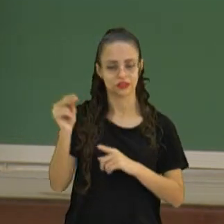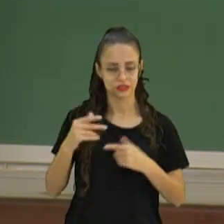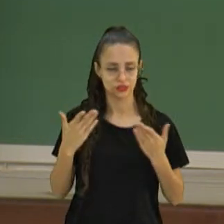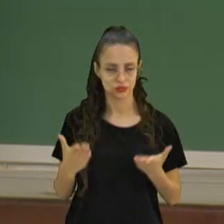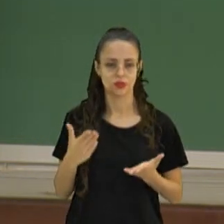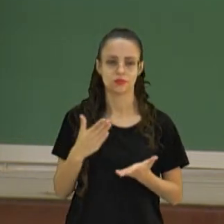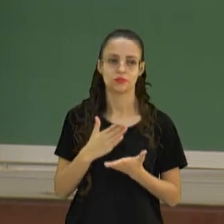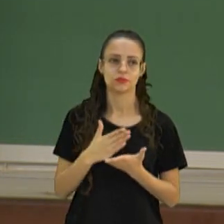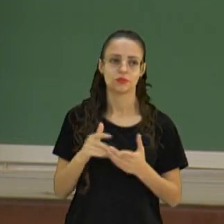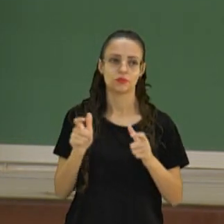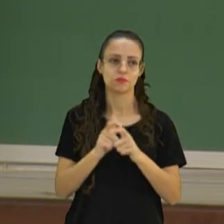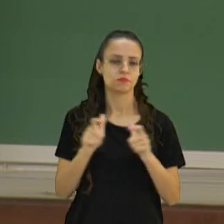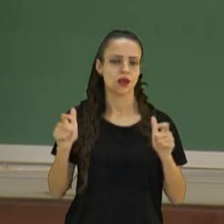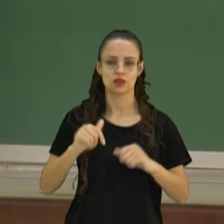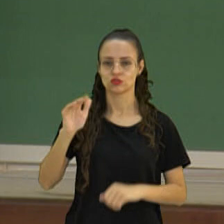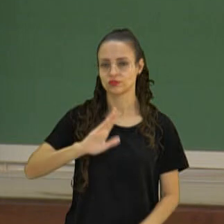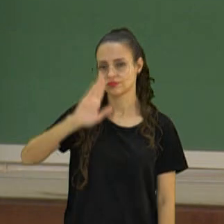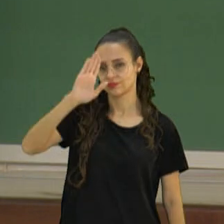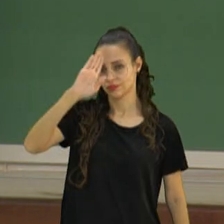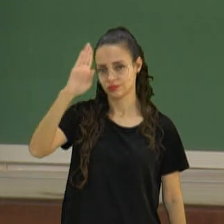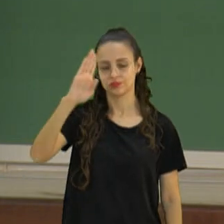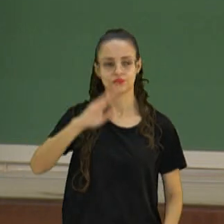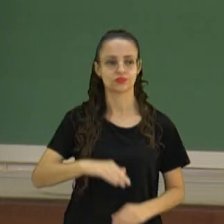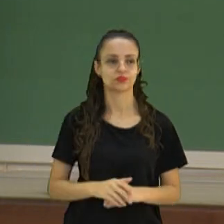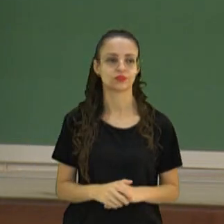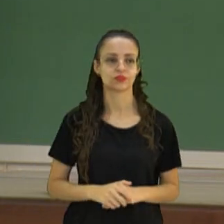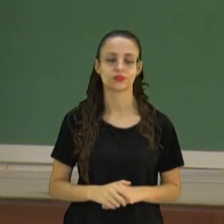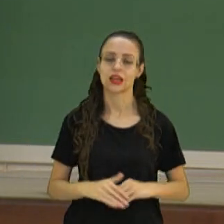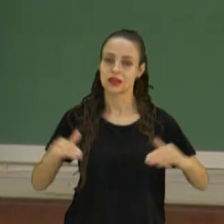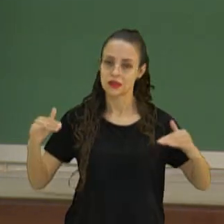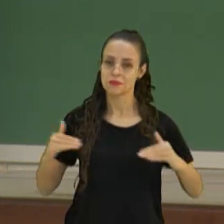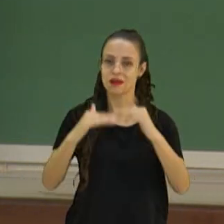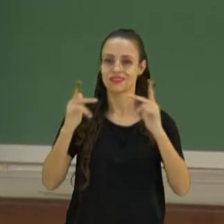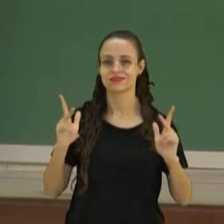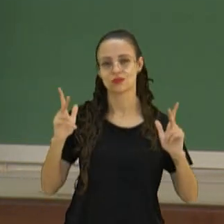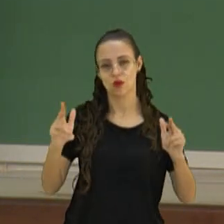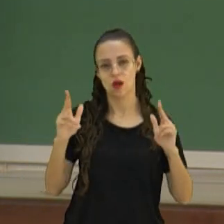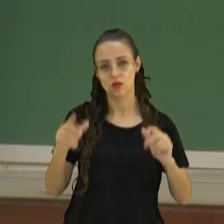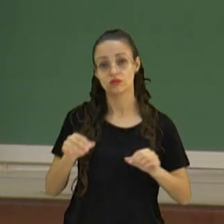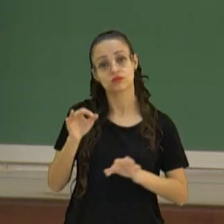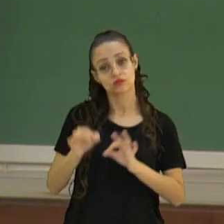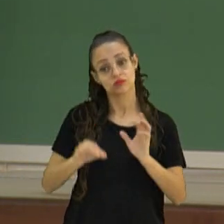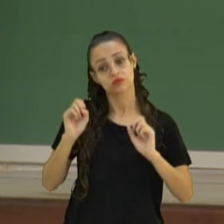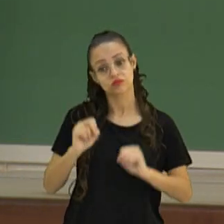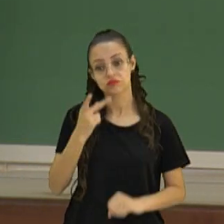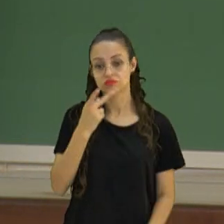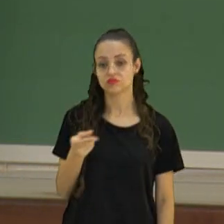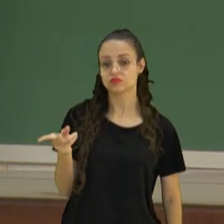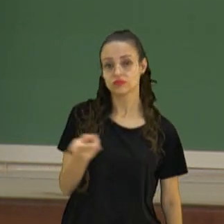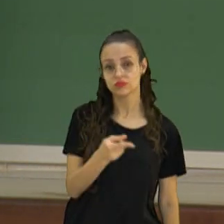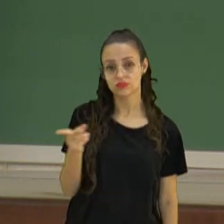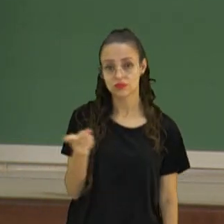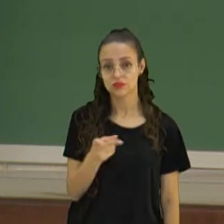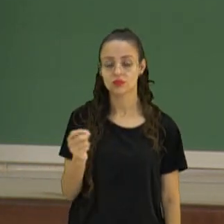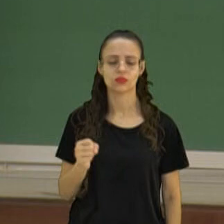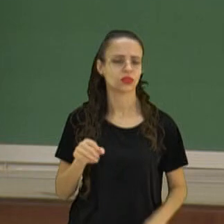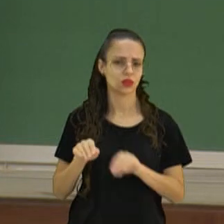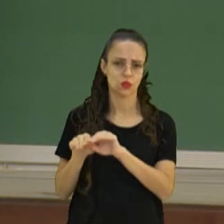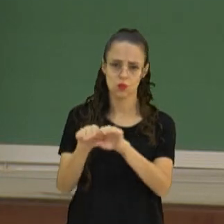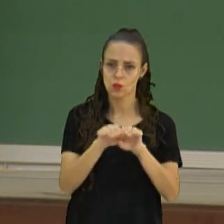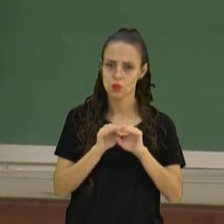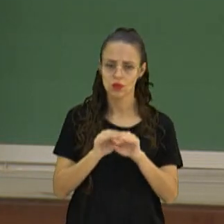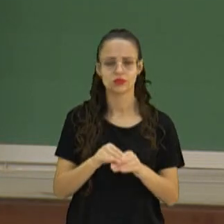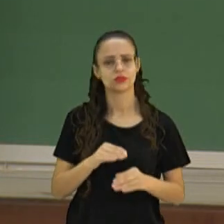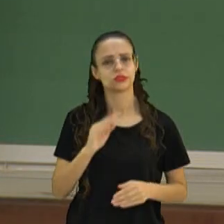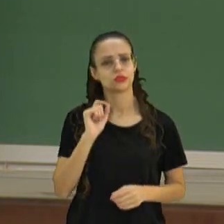decisão majoritária. E o empate, né? Então também a arbitragem pode decidir pelo empate, né? Então ela pode acontecer de forma unânime, de